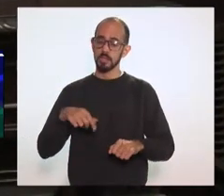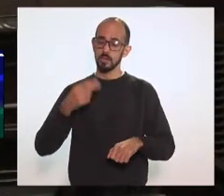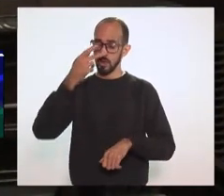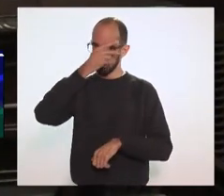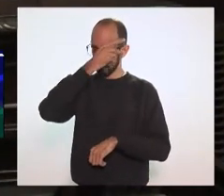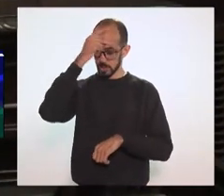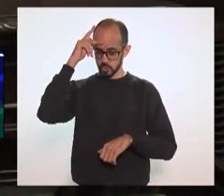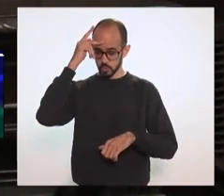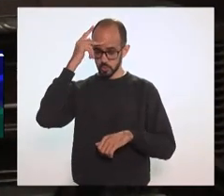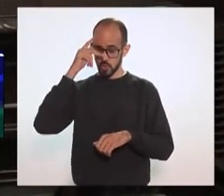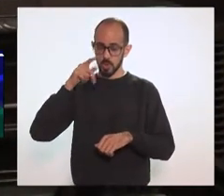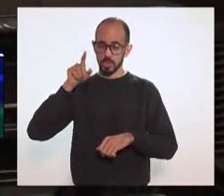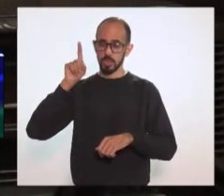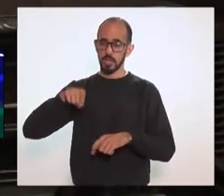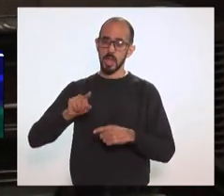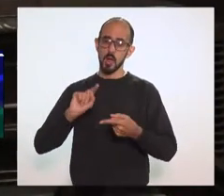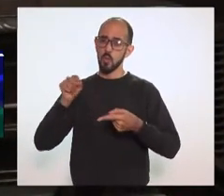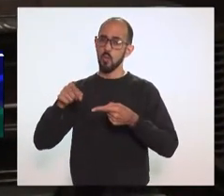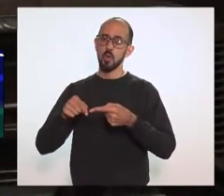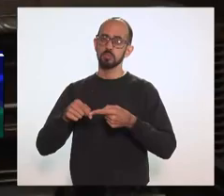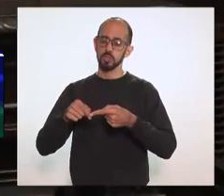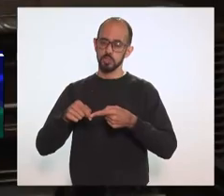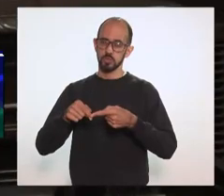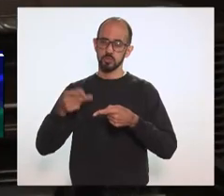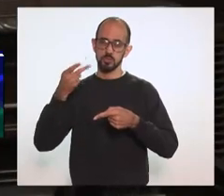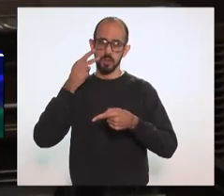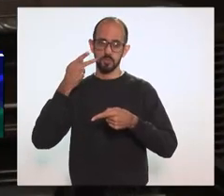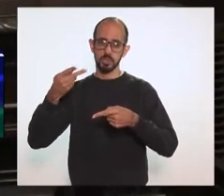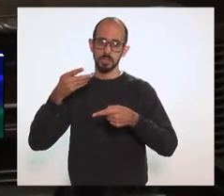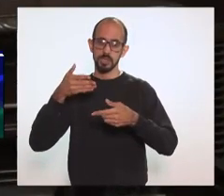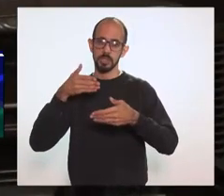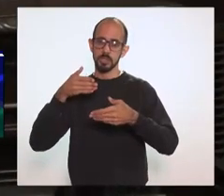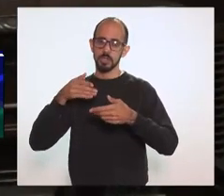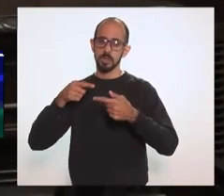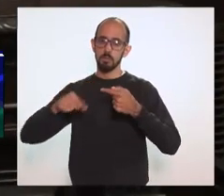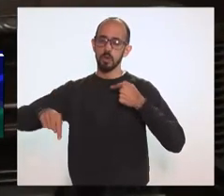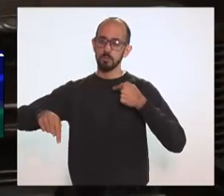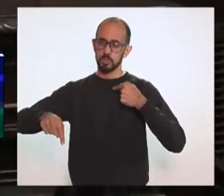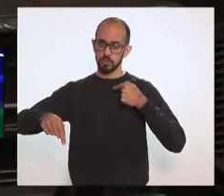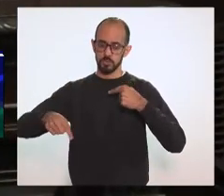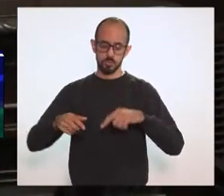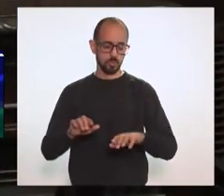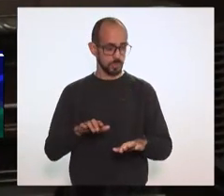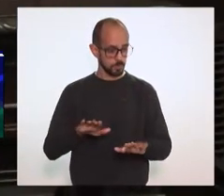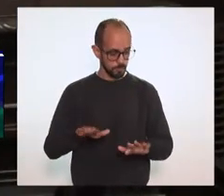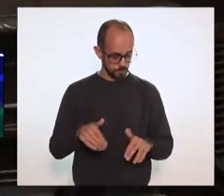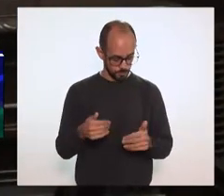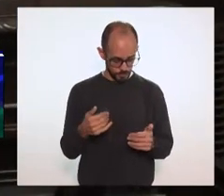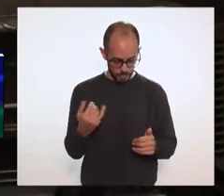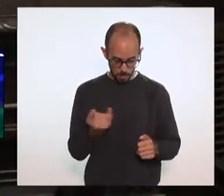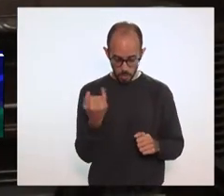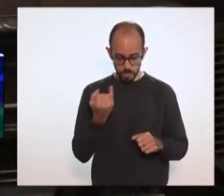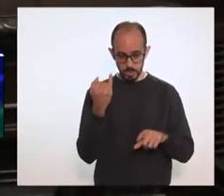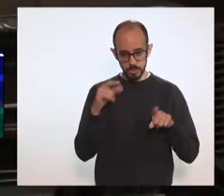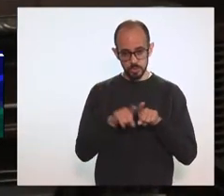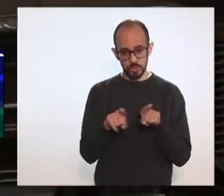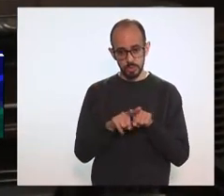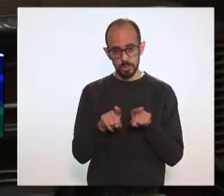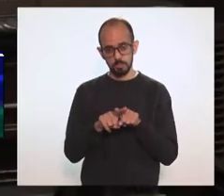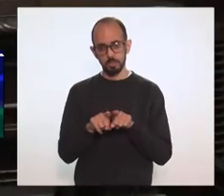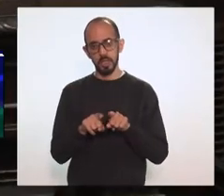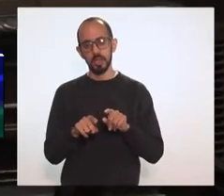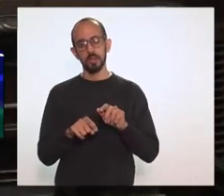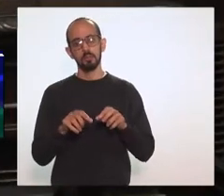que é objeto de uma medida restritiva. Nessa mesma linha, algumas medidas são importantes e também objeto de projetos de